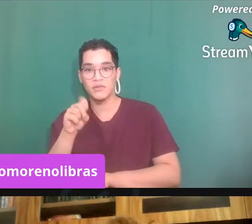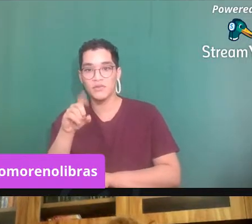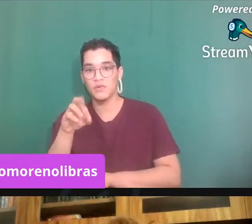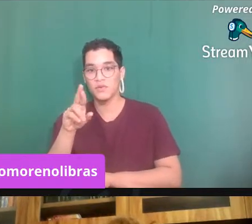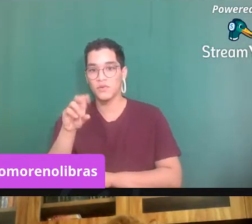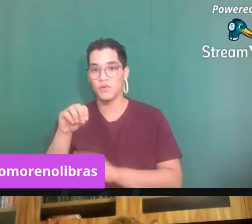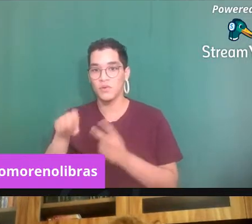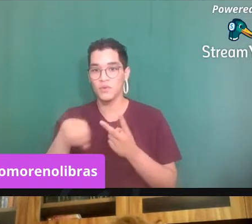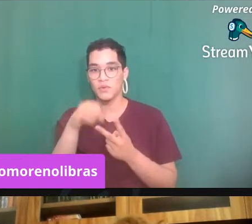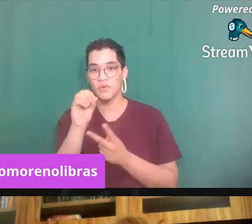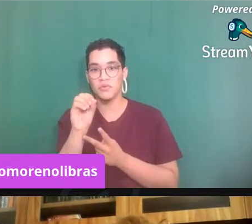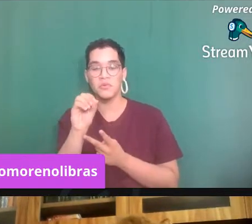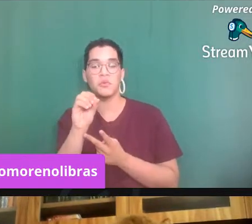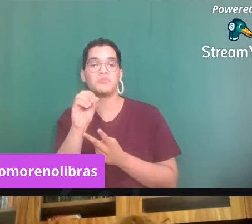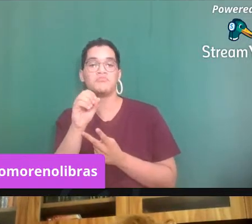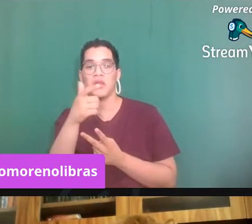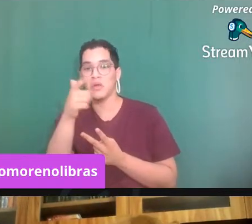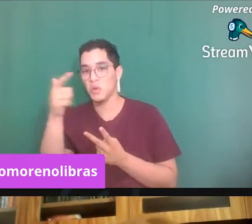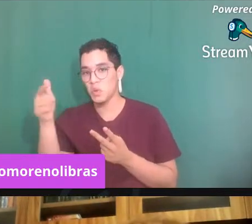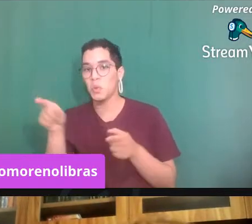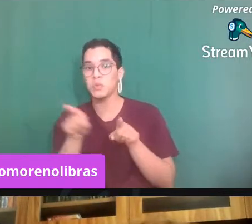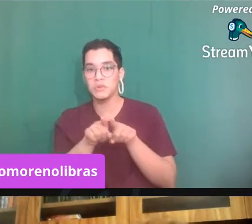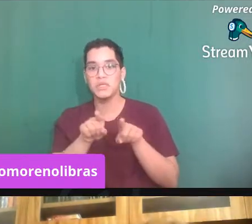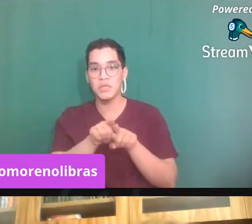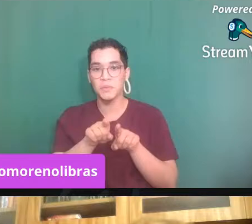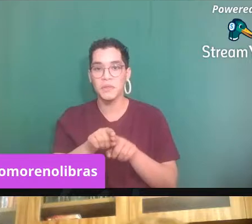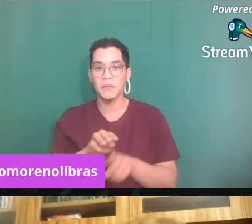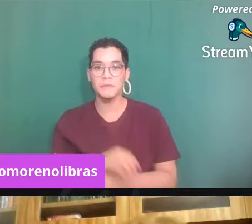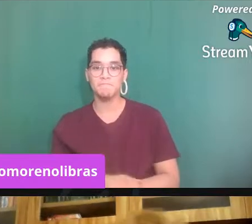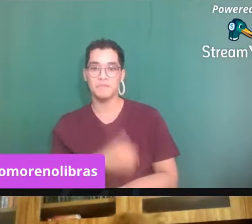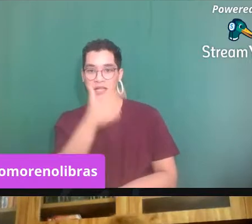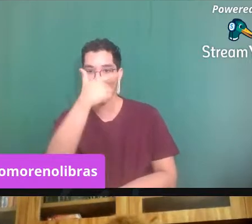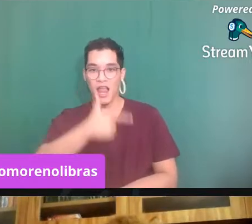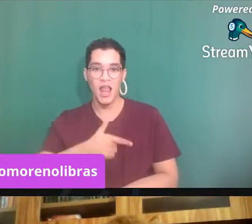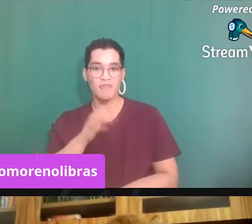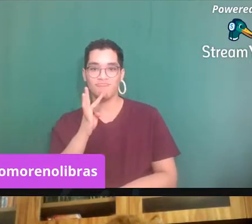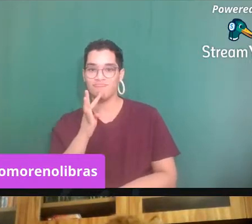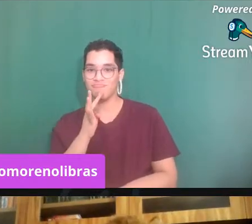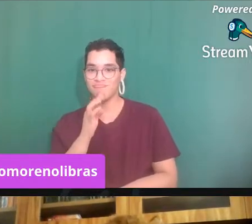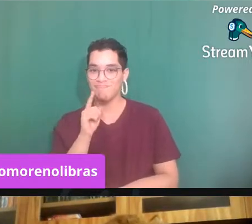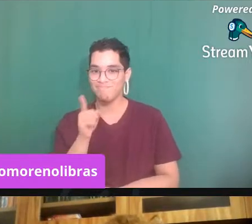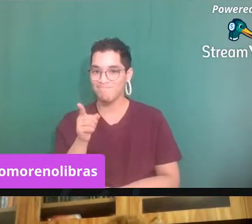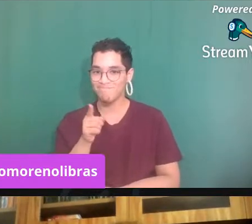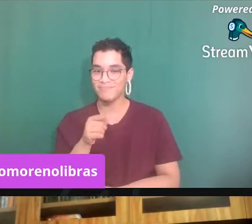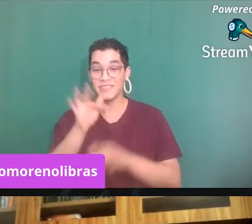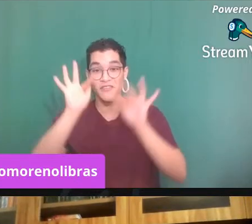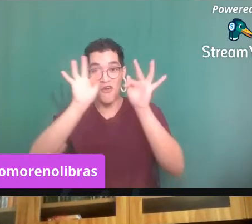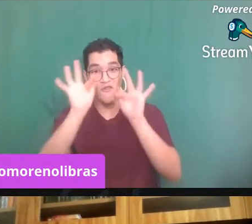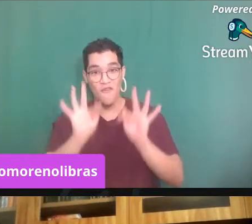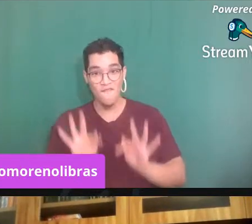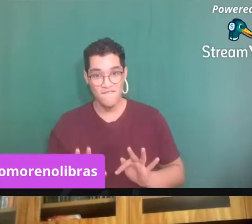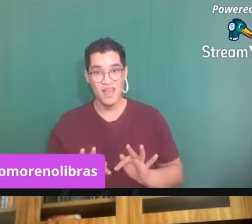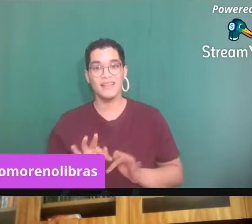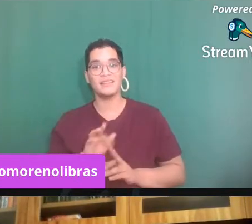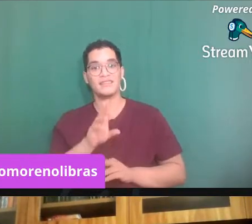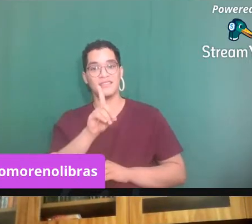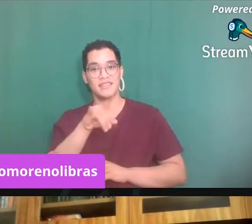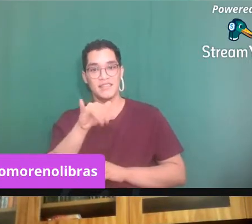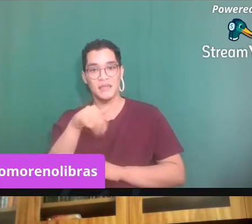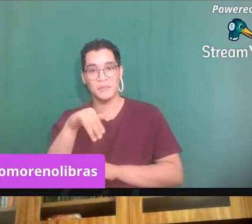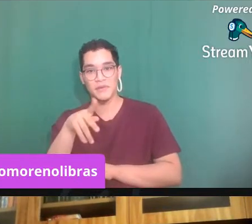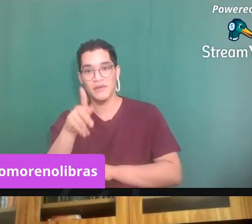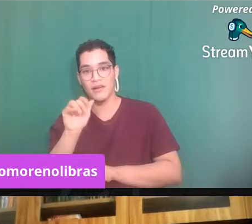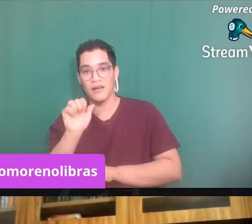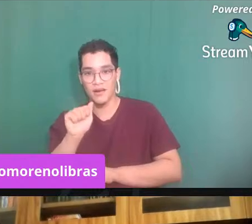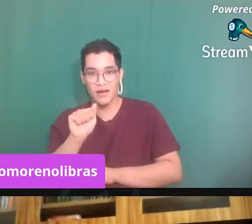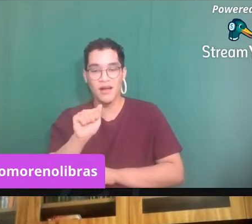Rosalice. Então, eu fico muito feliz, professor Paulo e Dêmica e Genicleide, por nesse espaço poder ver colegas que aqui